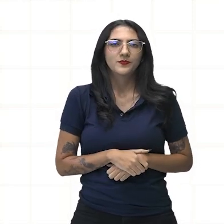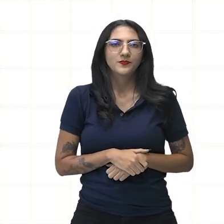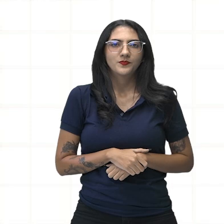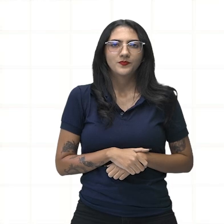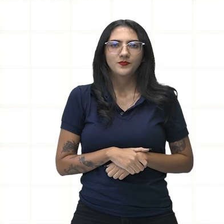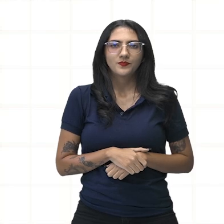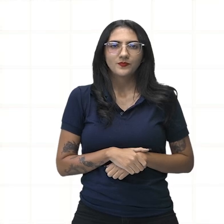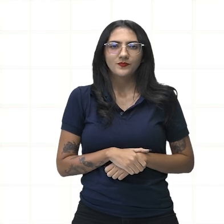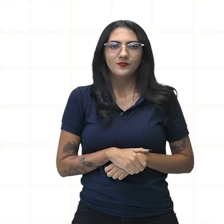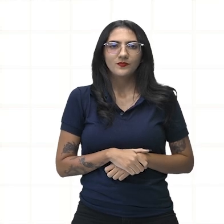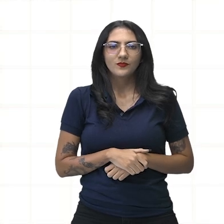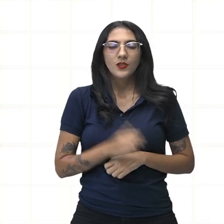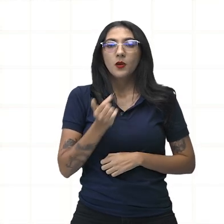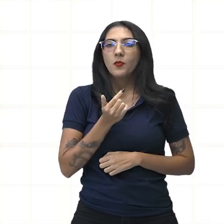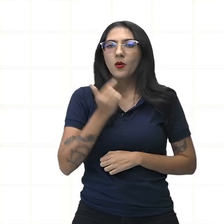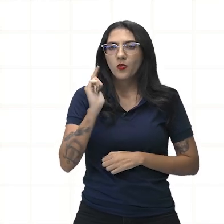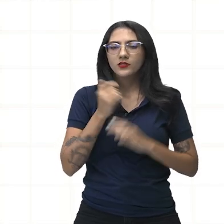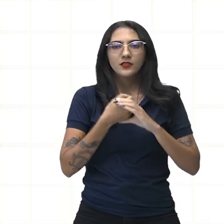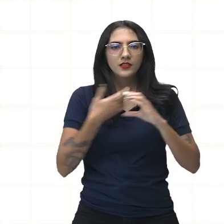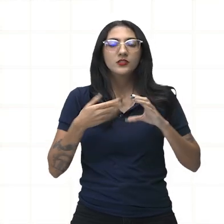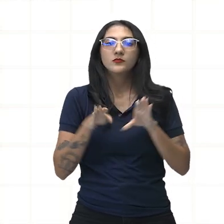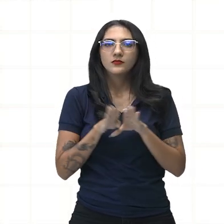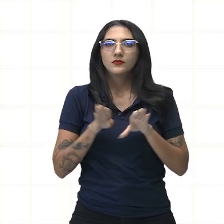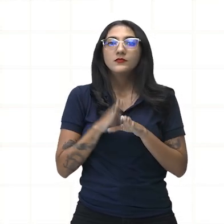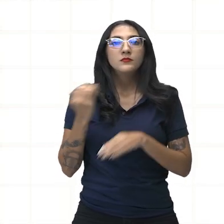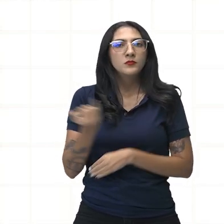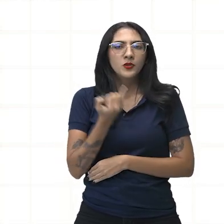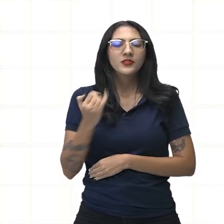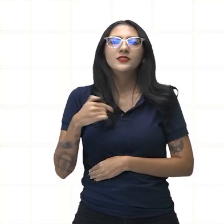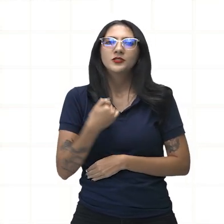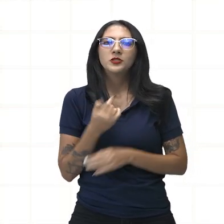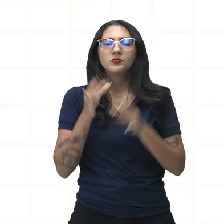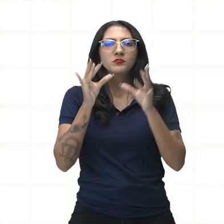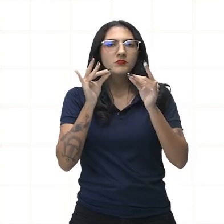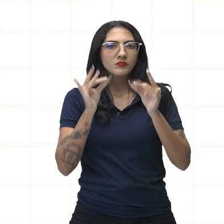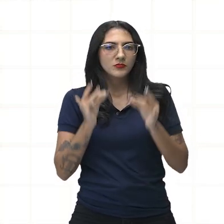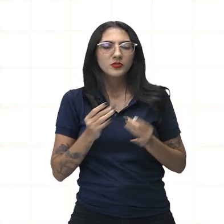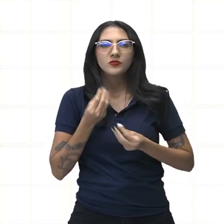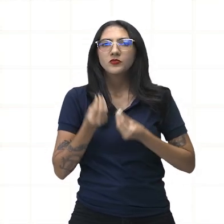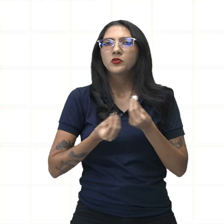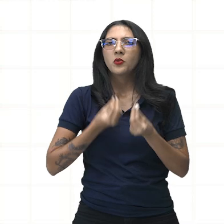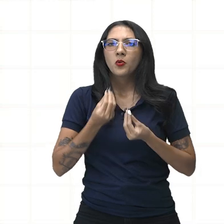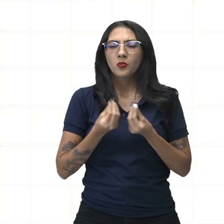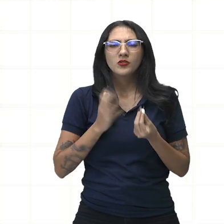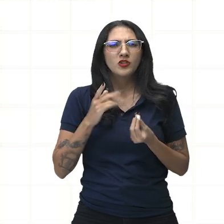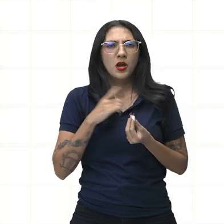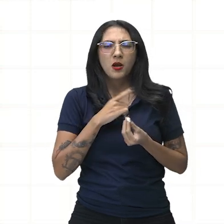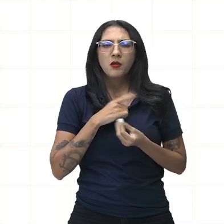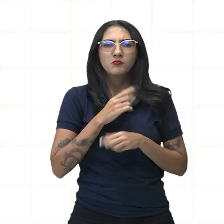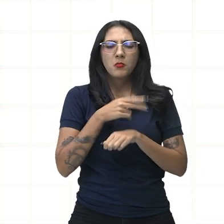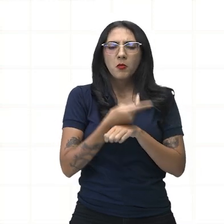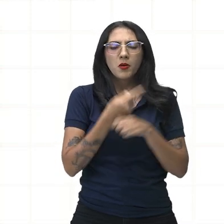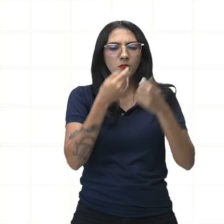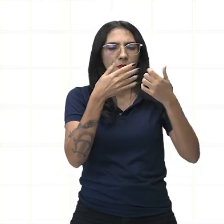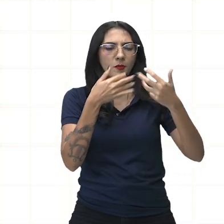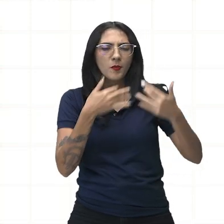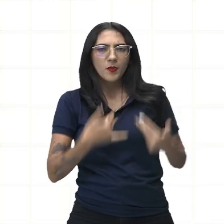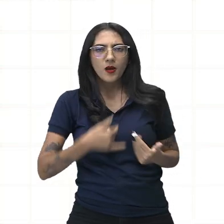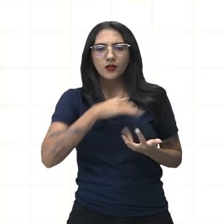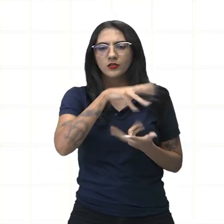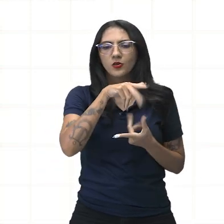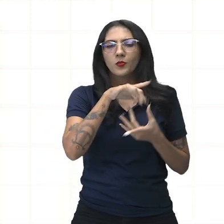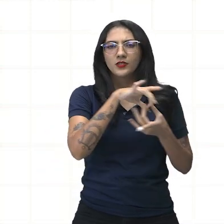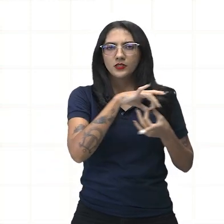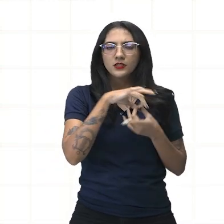ponto que a gente viu no decorrer dessa aula, após a explicação da globalização,